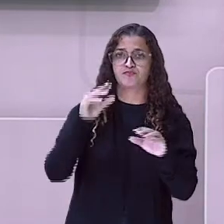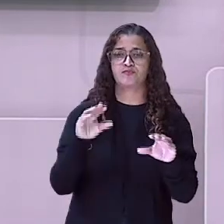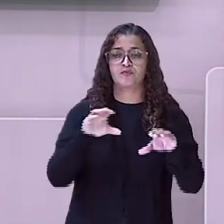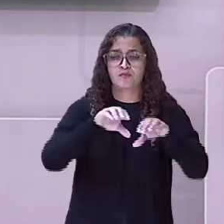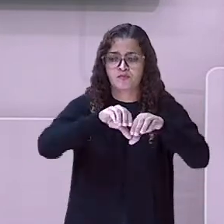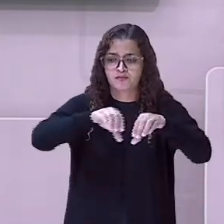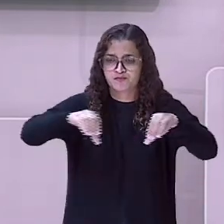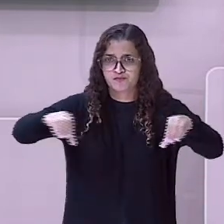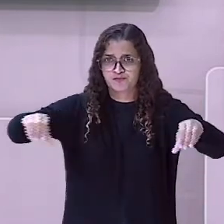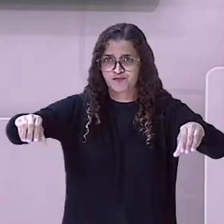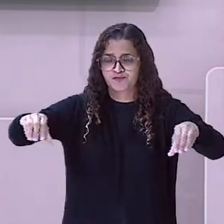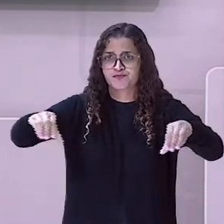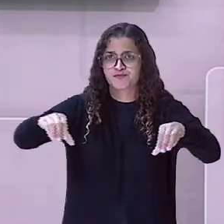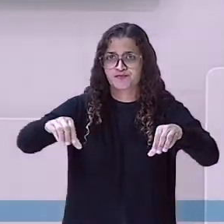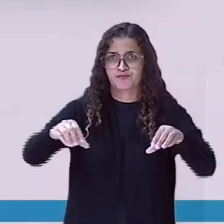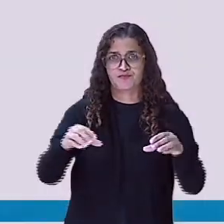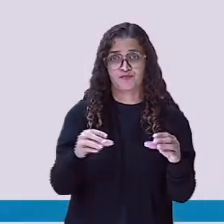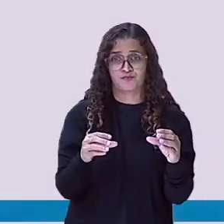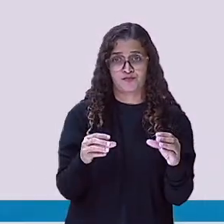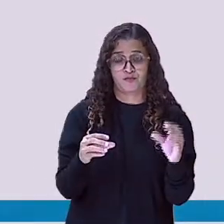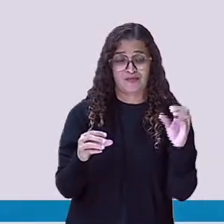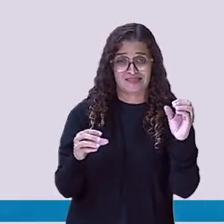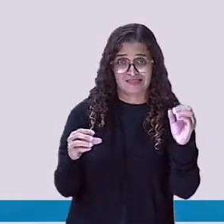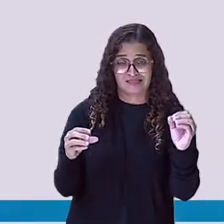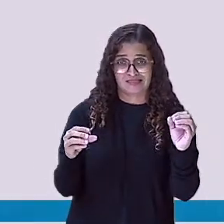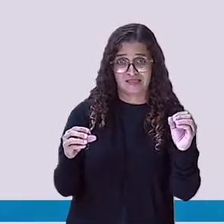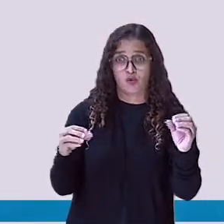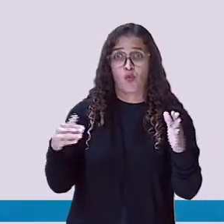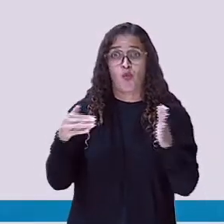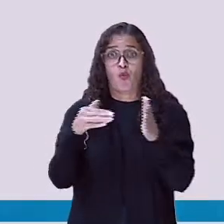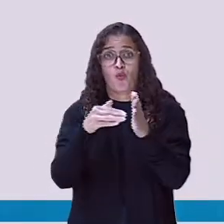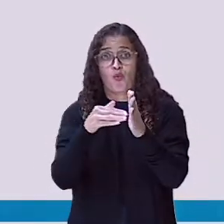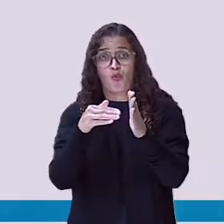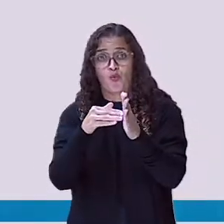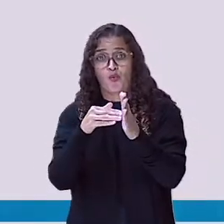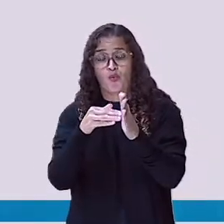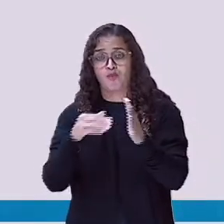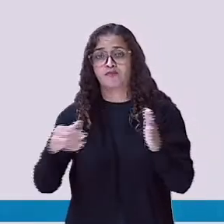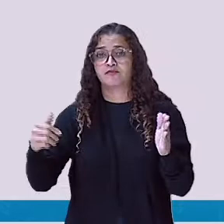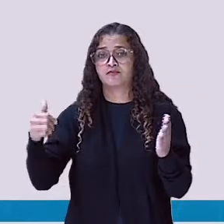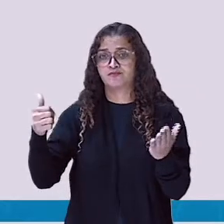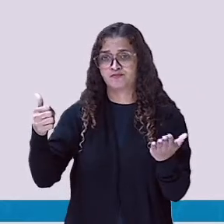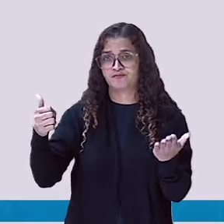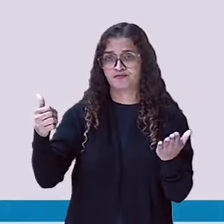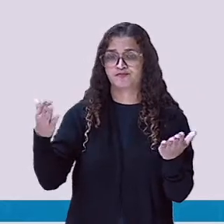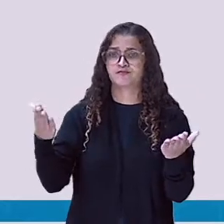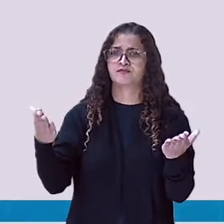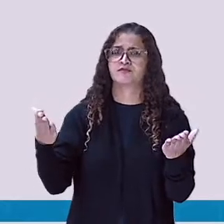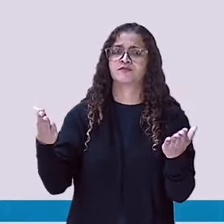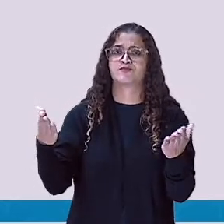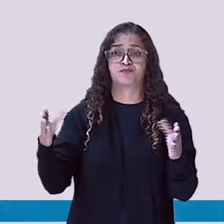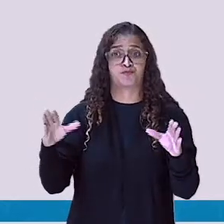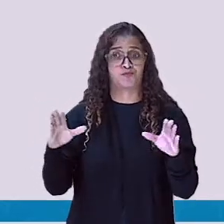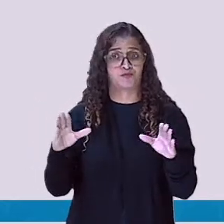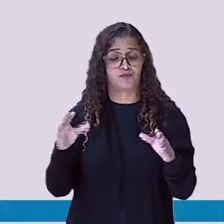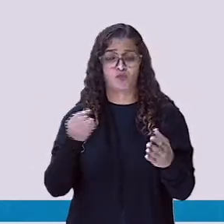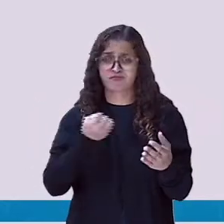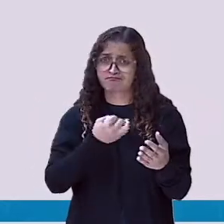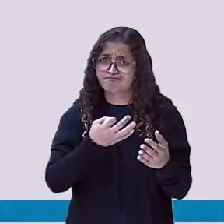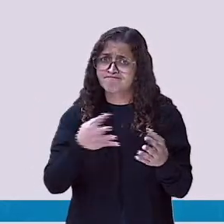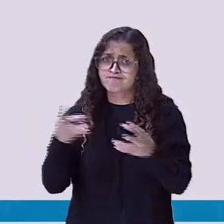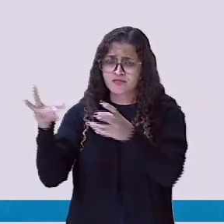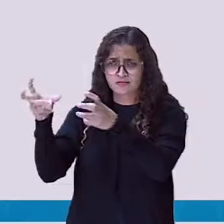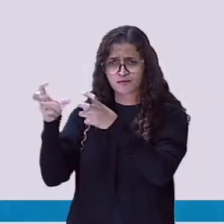reta, do ponto 0 ao ponto 1, nós temos um tamanho, uma quantidade,